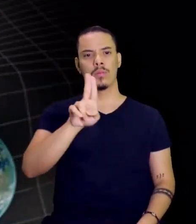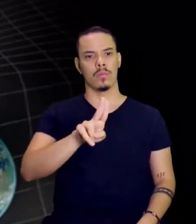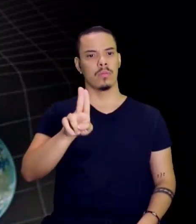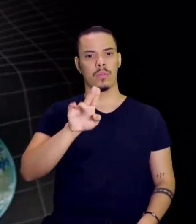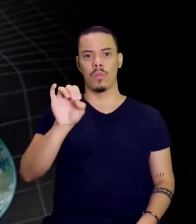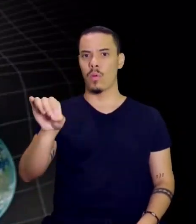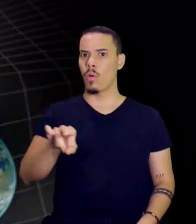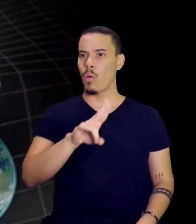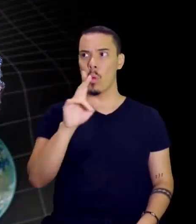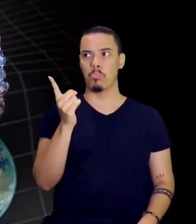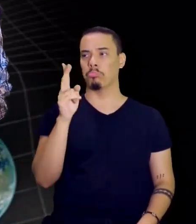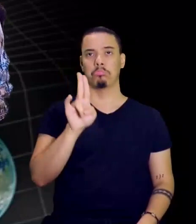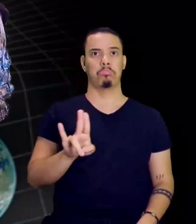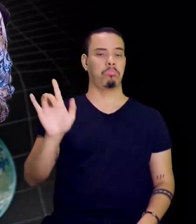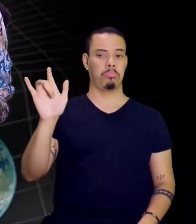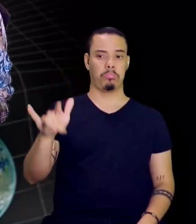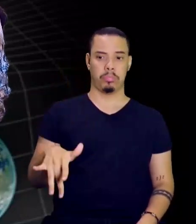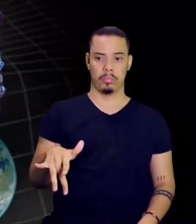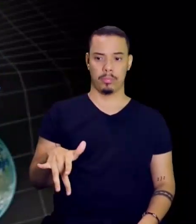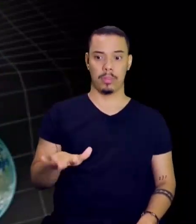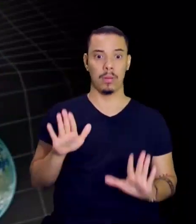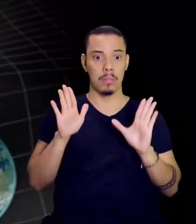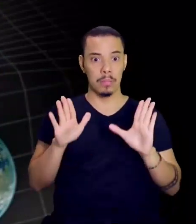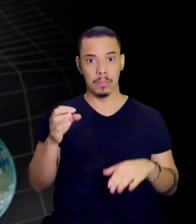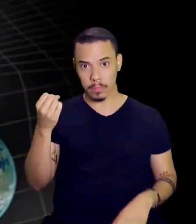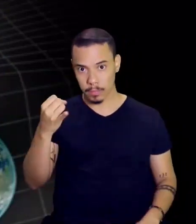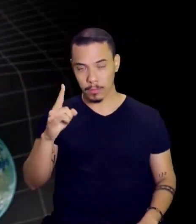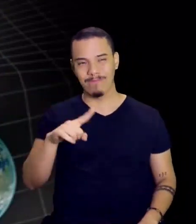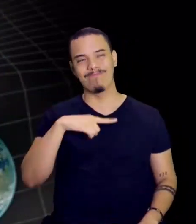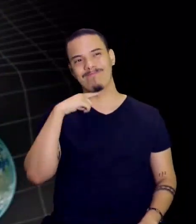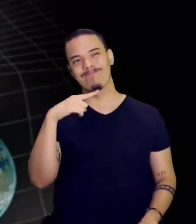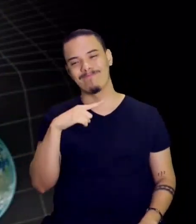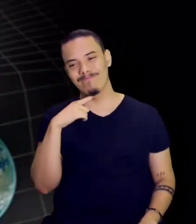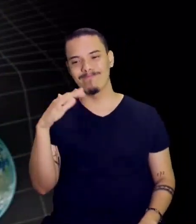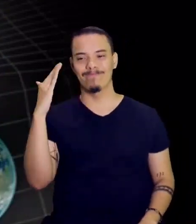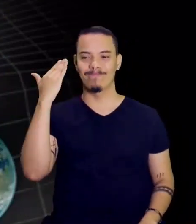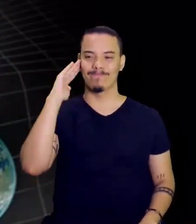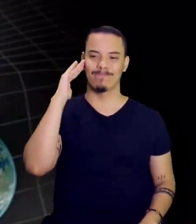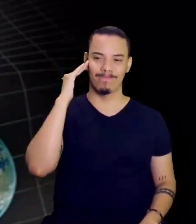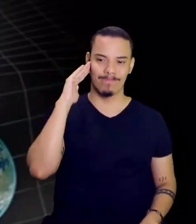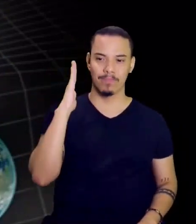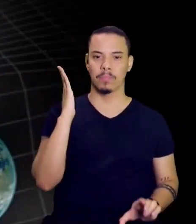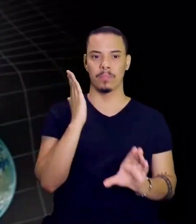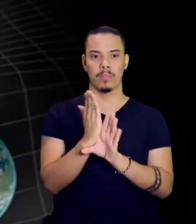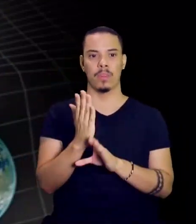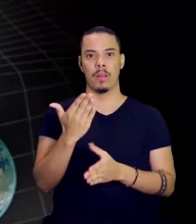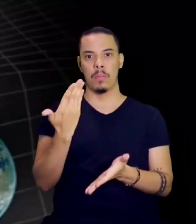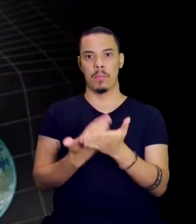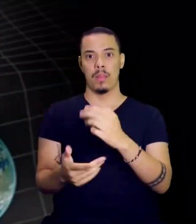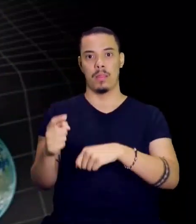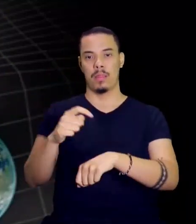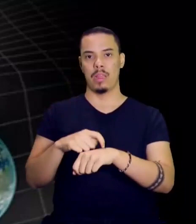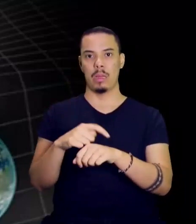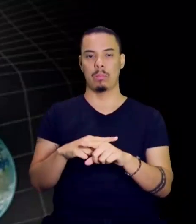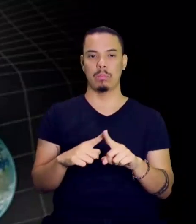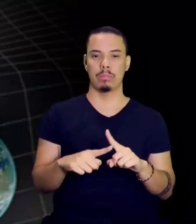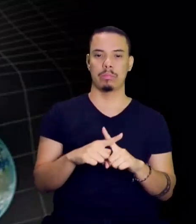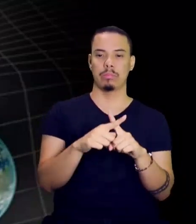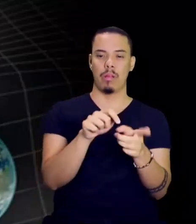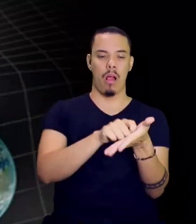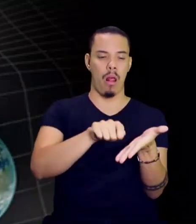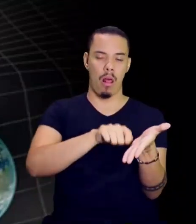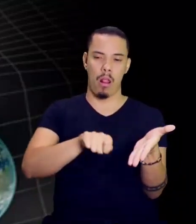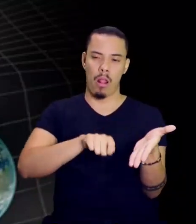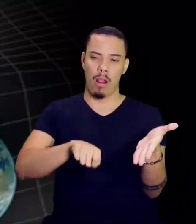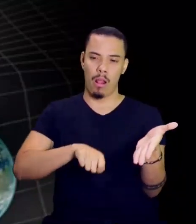nem utilizasse. Mas se você vai ter dificuldade de entender a física, porque você perde tempo multiplicando a mão,